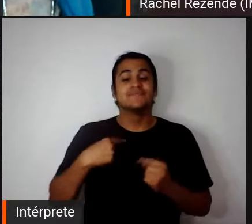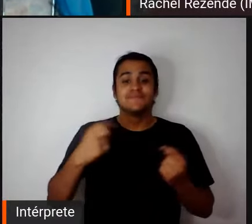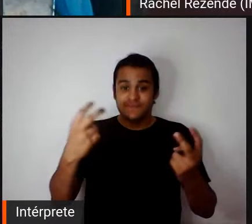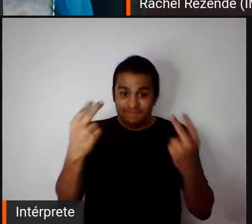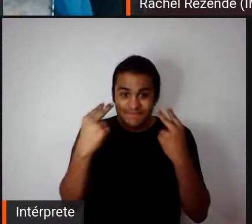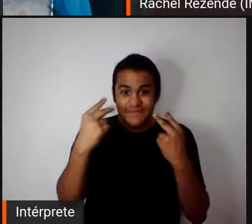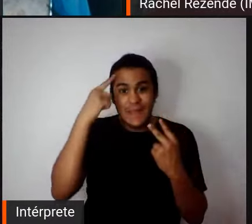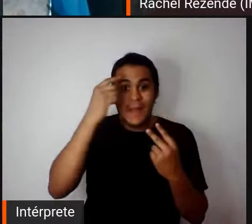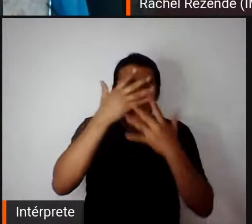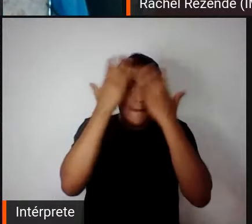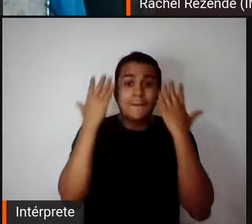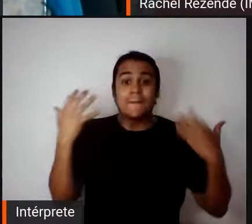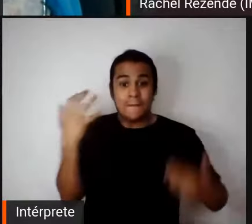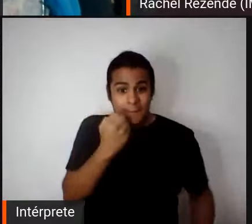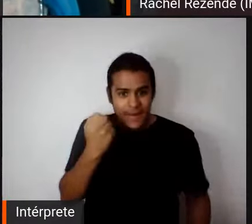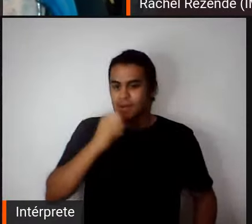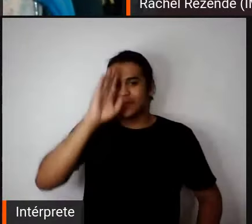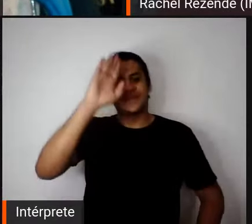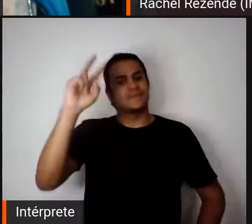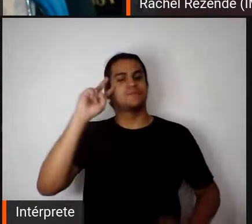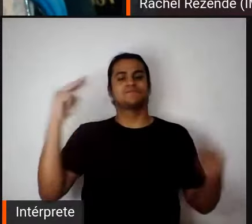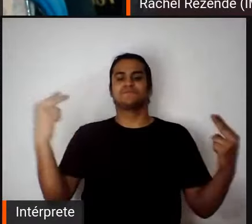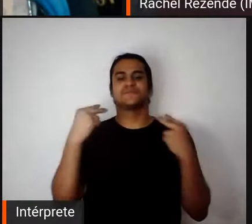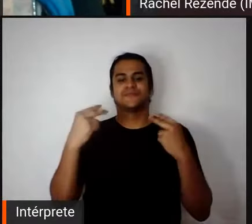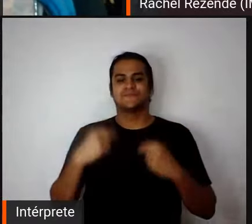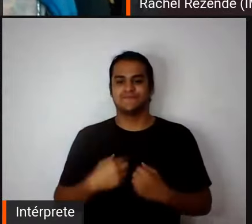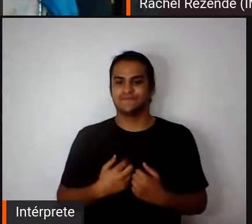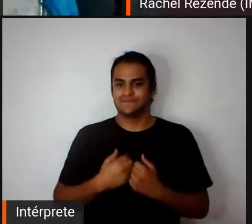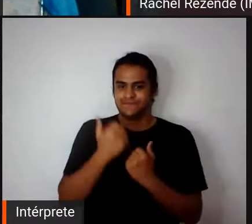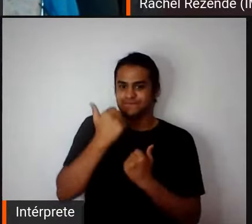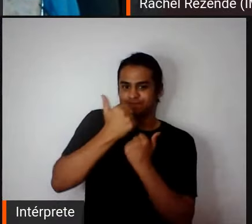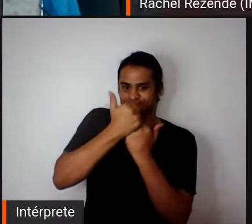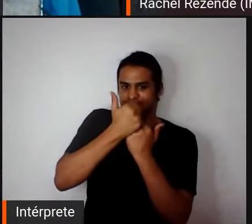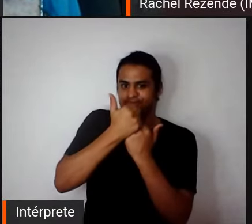ver mais nessa tela. Muito bom.